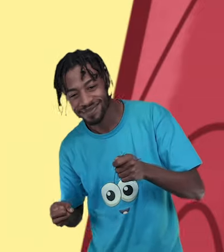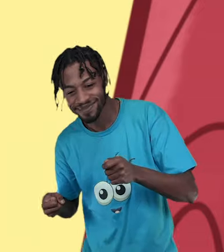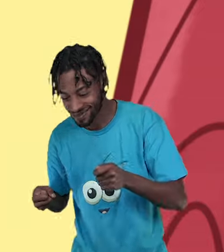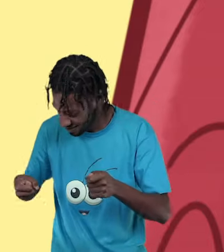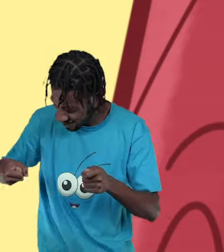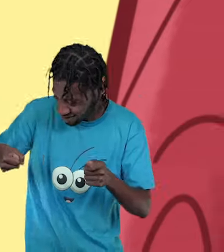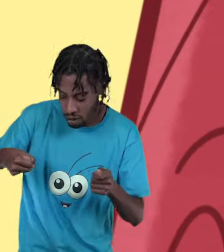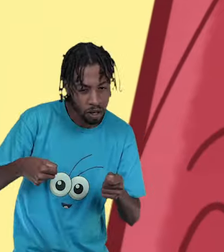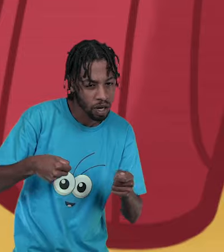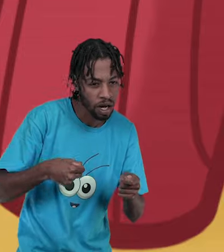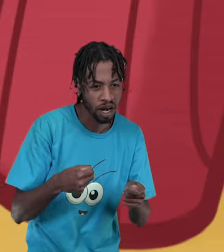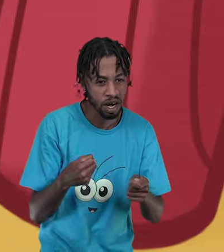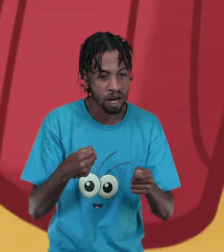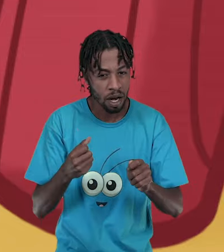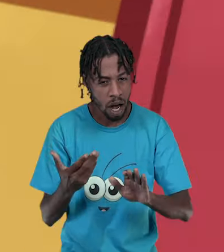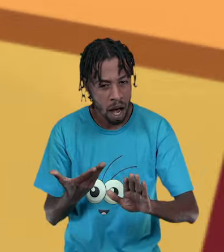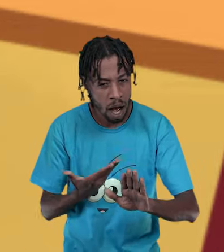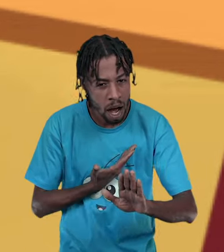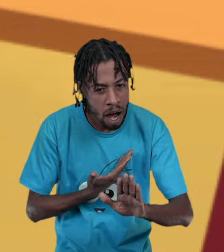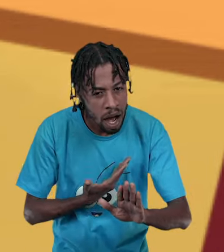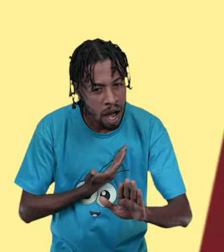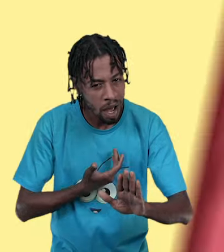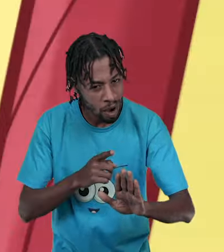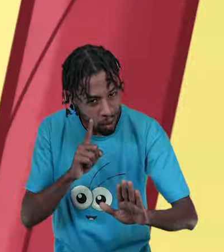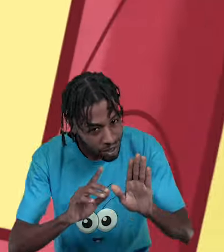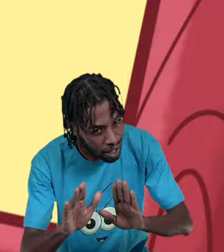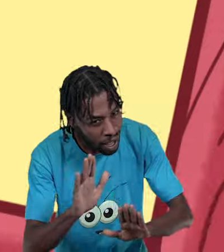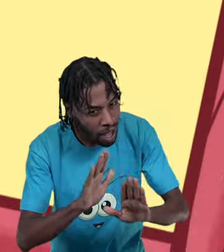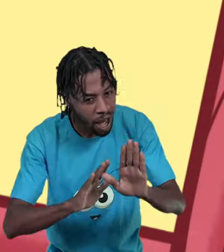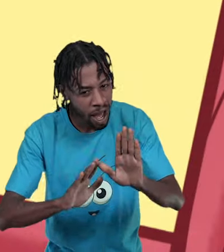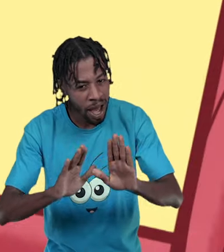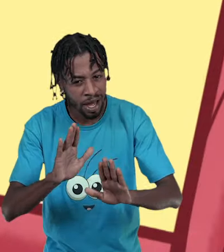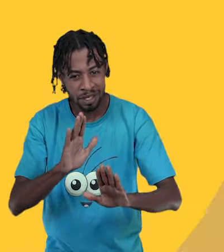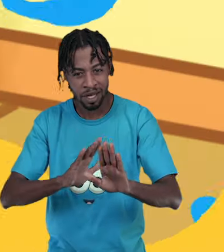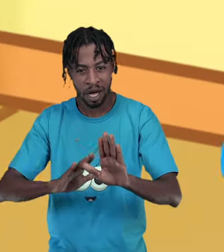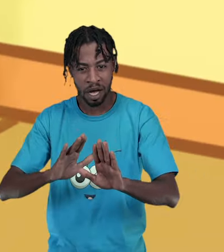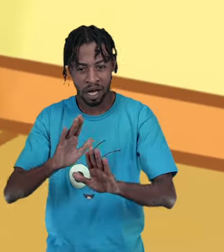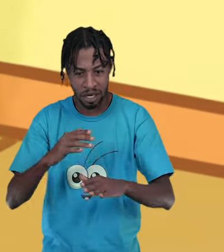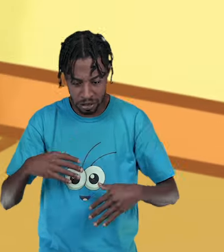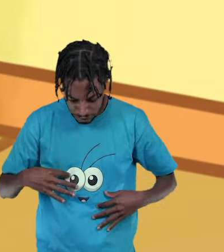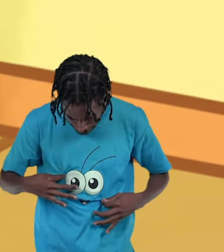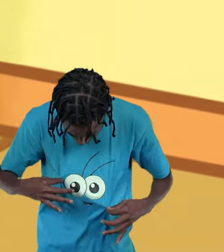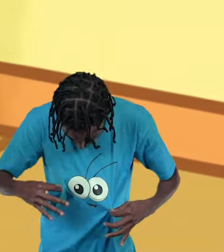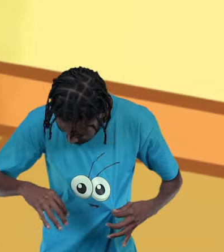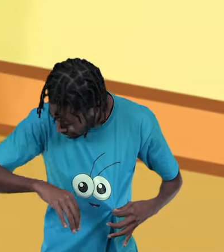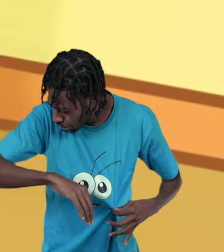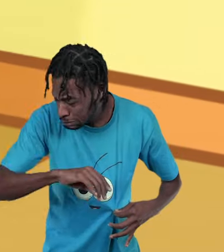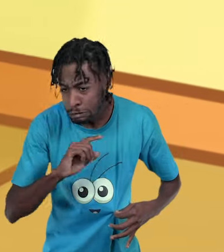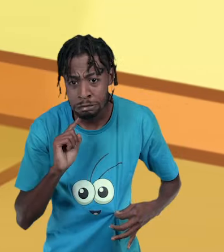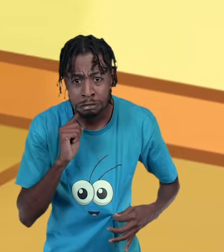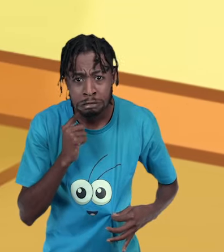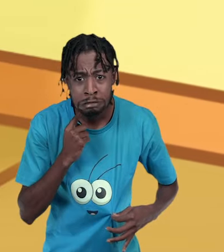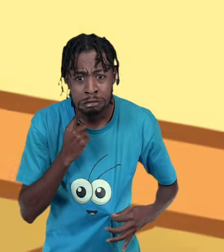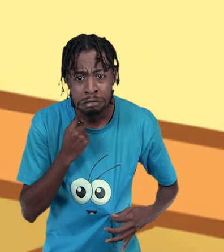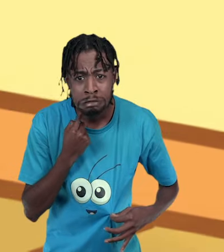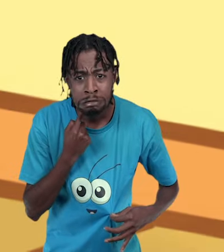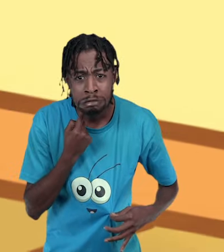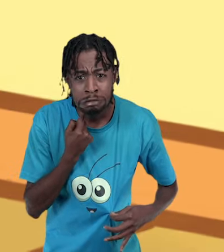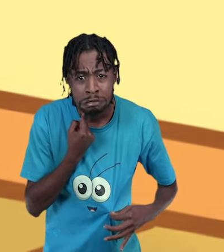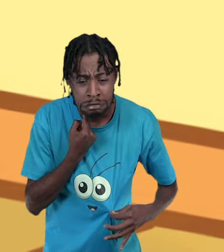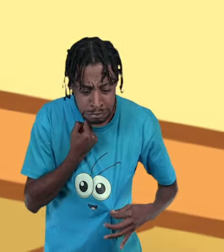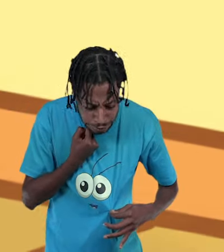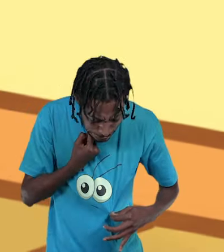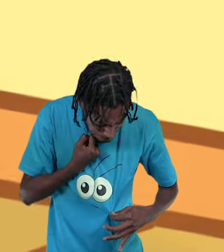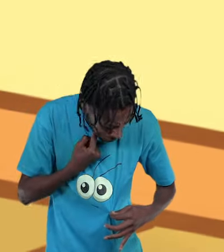Mas cuidado, amiguinhos Pra sua roupa não sujar sujar